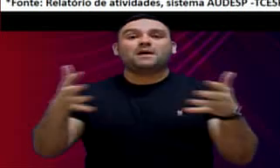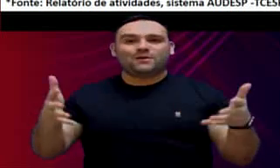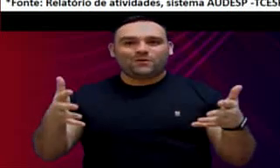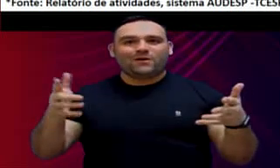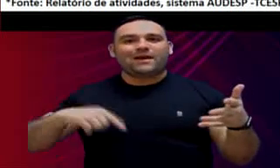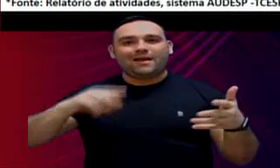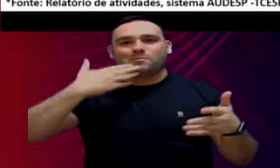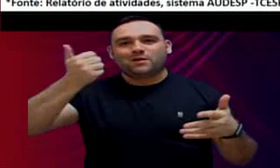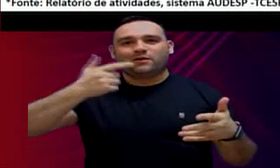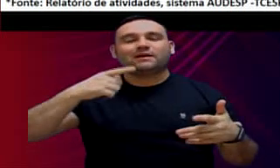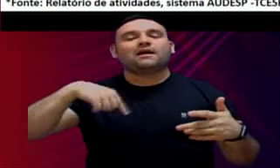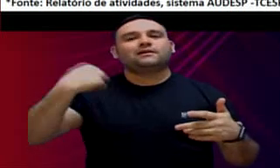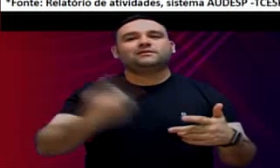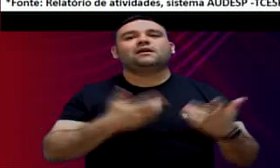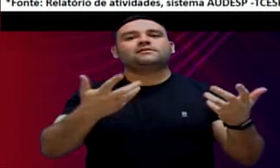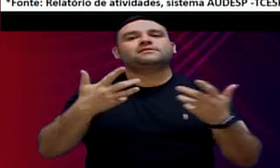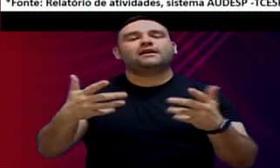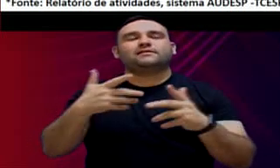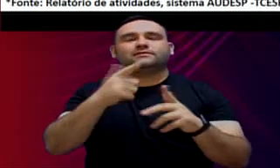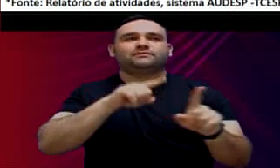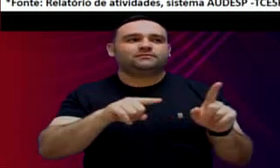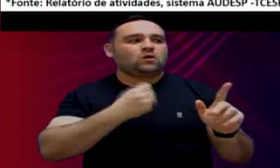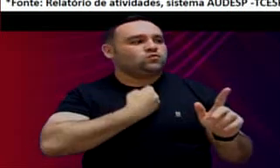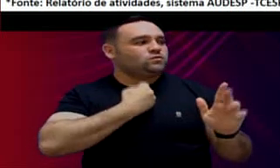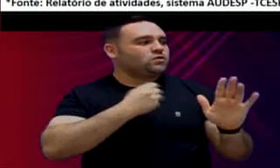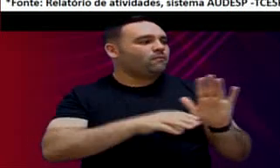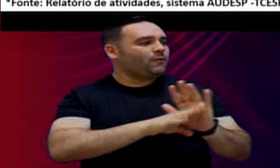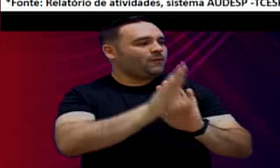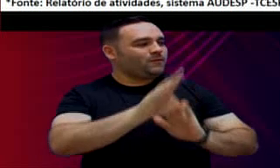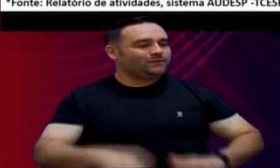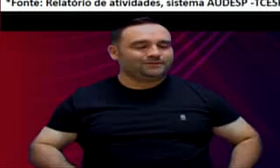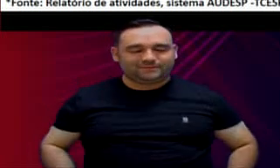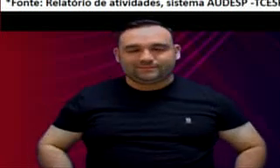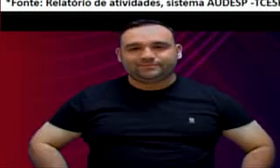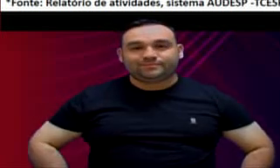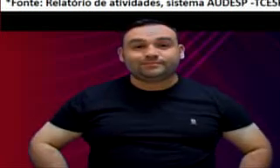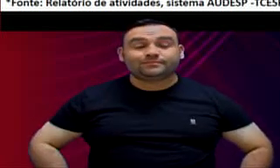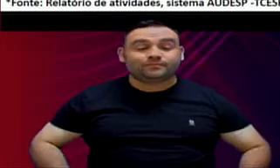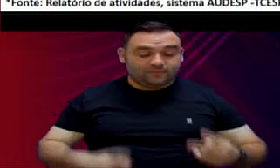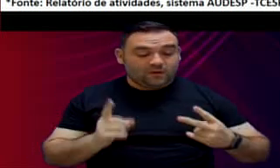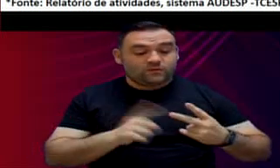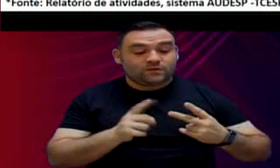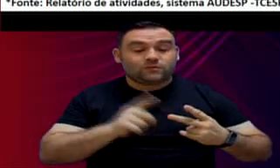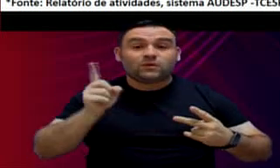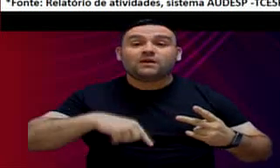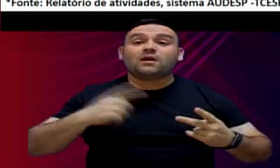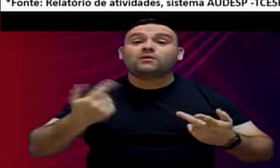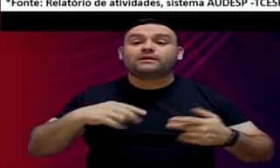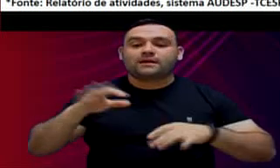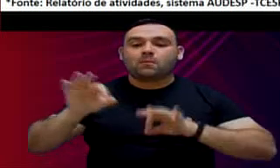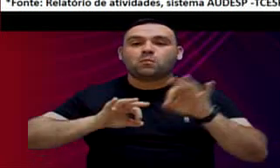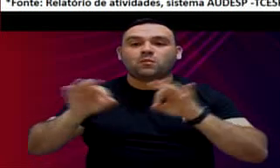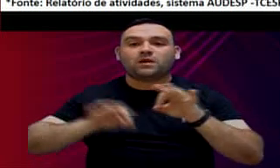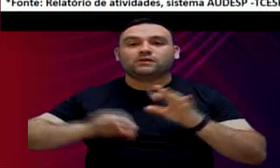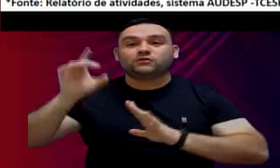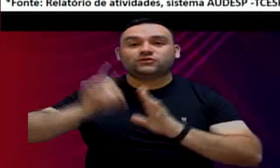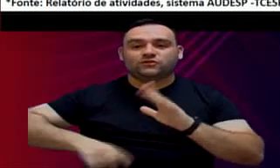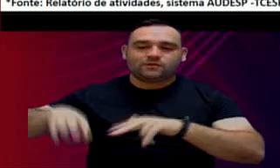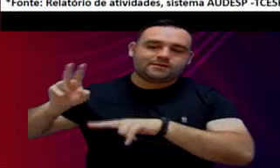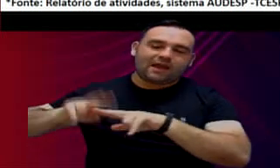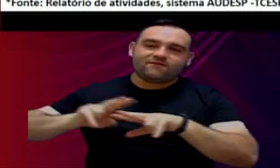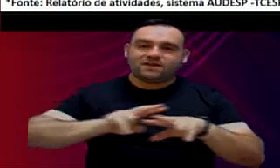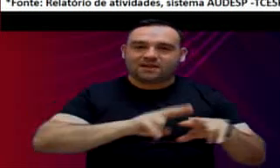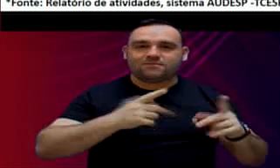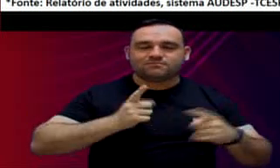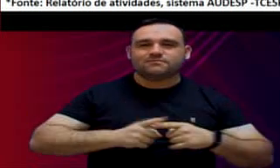né E a gente realmente tem que buscar aumentar esse número aí e o segundo indicador é revisão do plano diretor né a